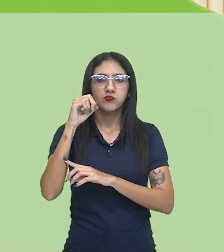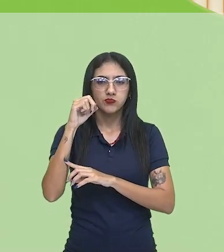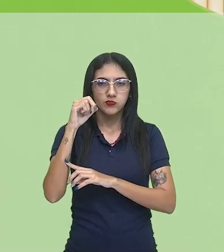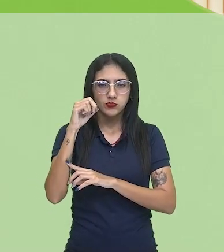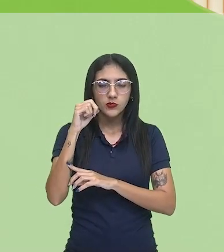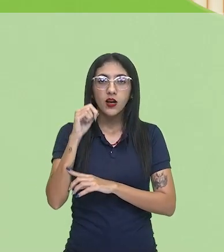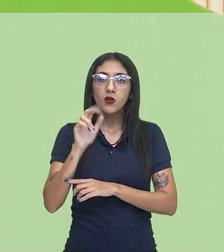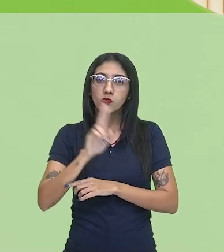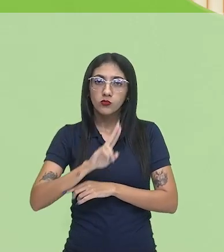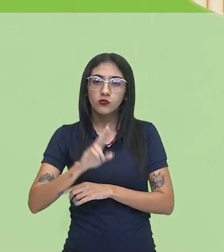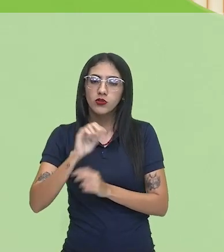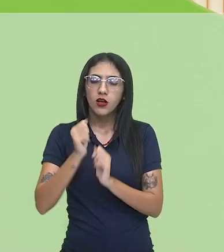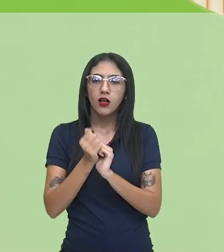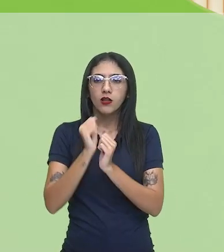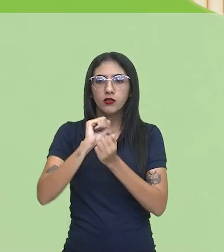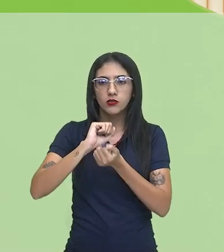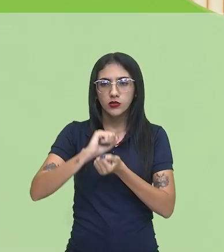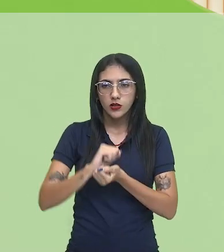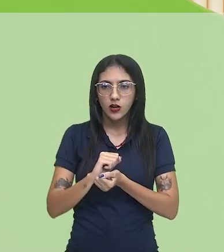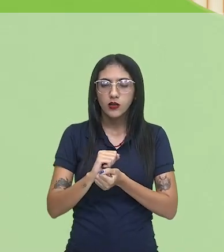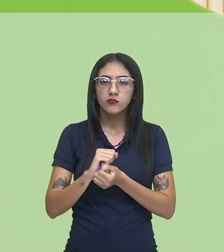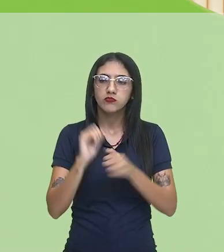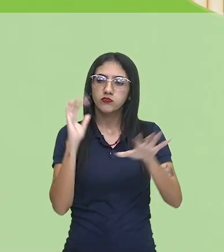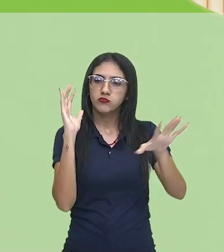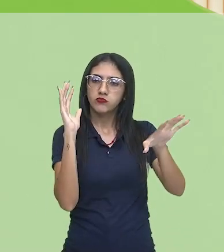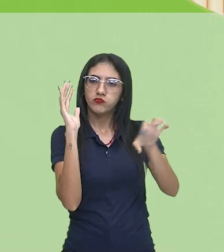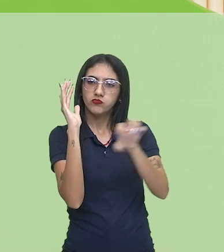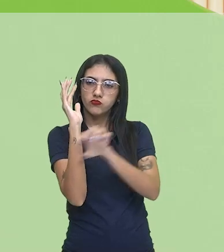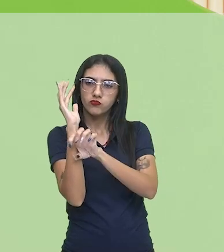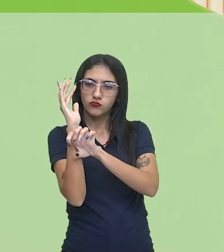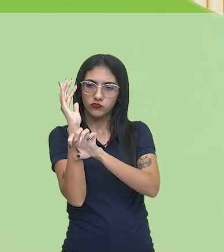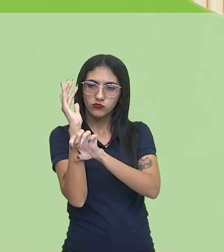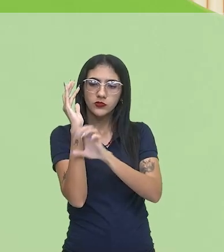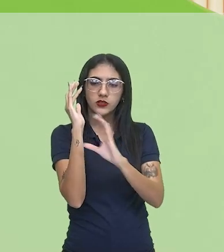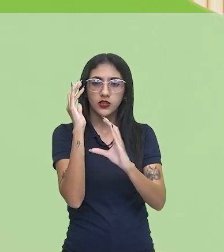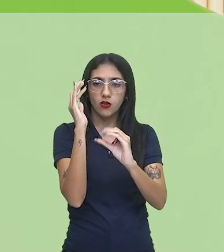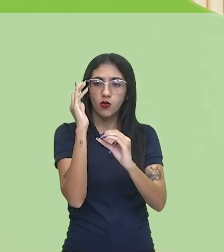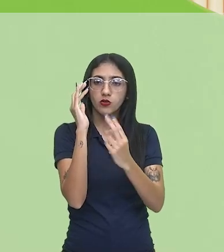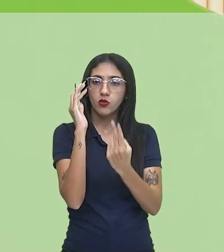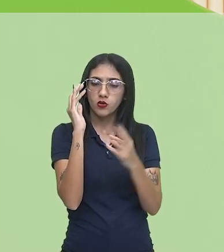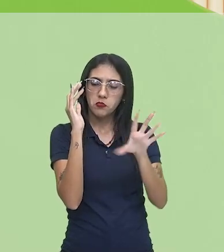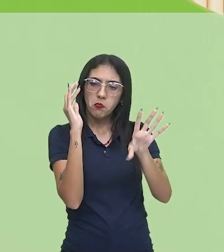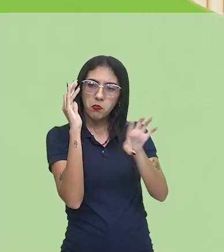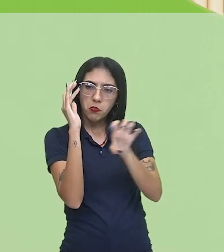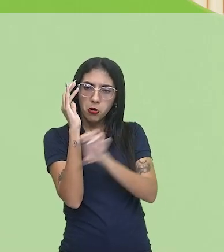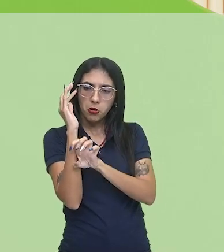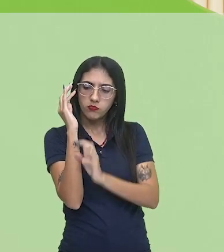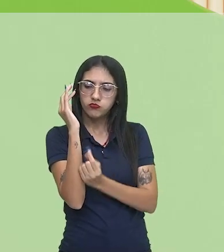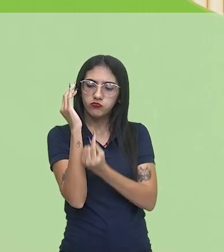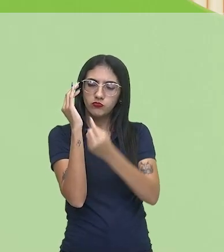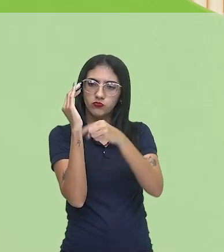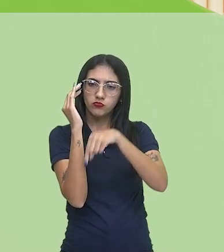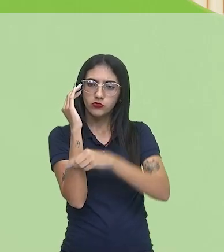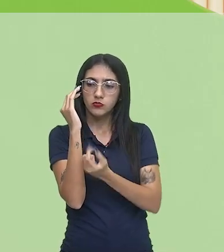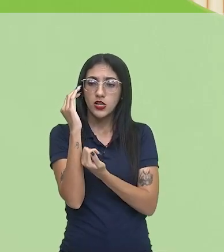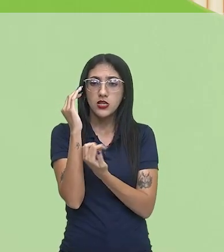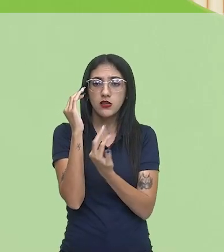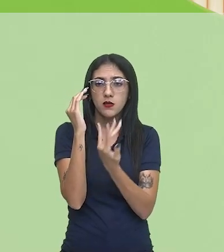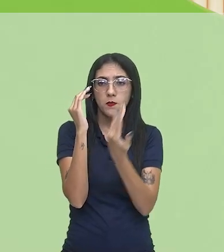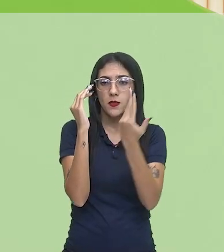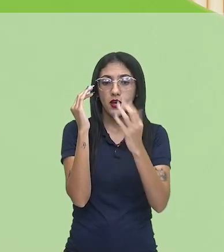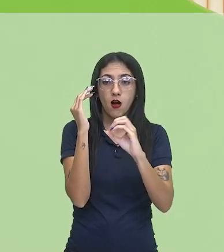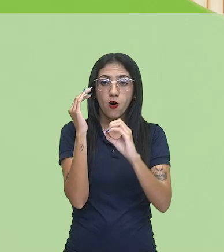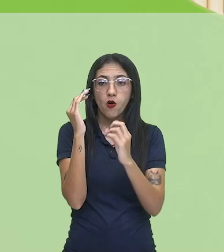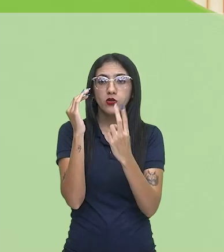desse processo e depois liberar oxigênio. Então, basicamente, vejam a importância do processo de fotossíntese,